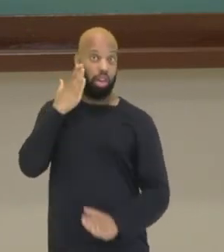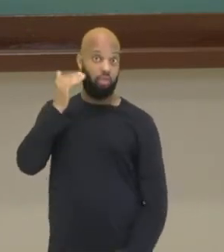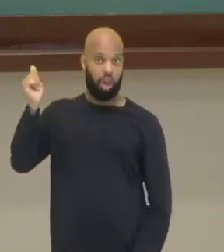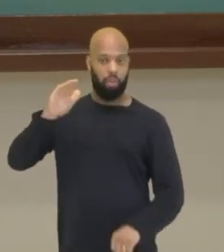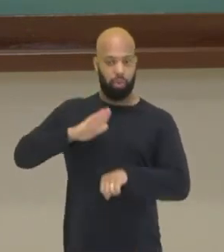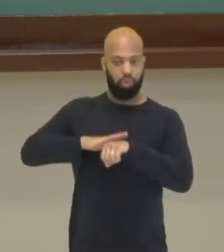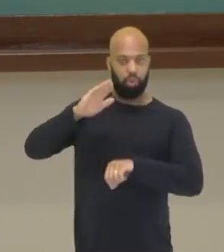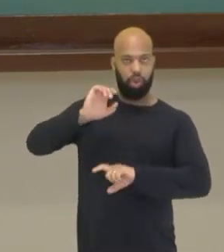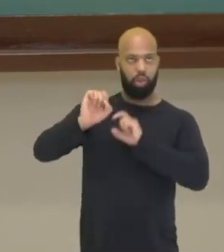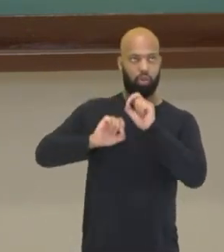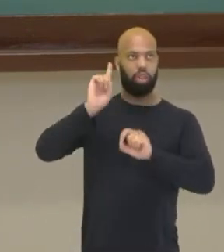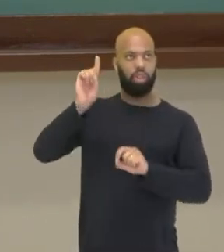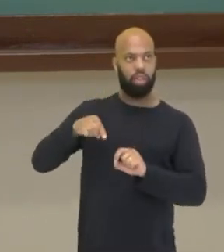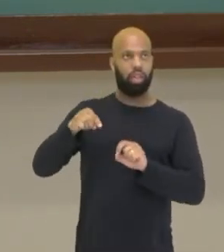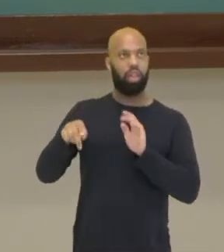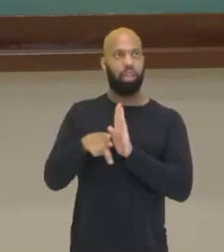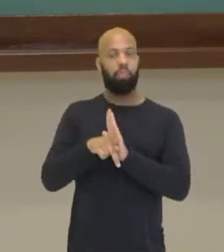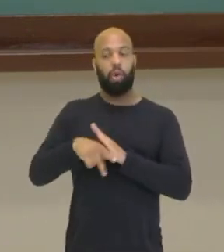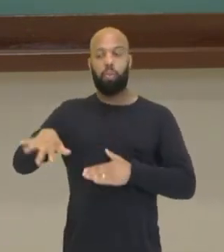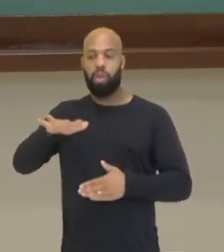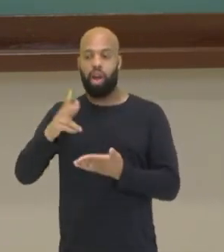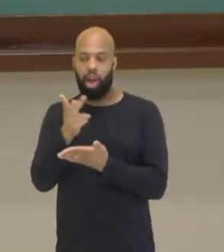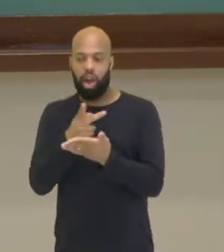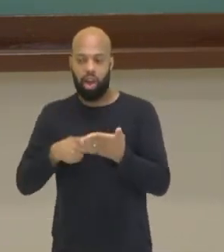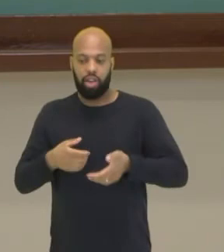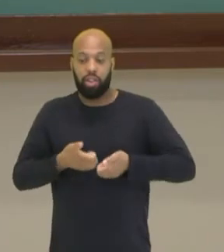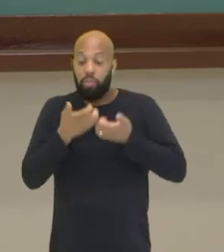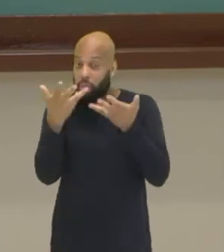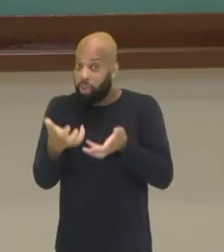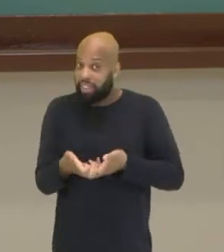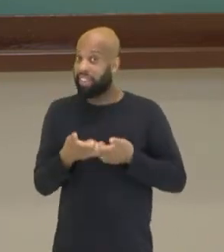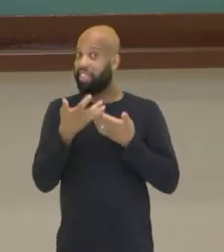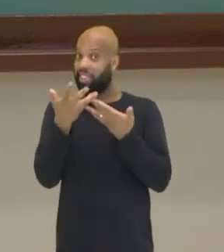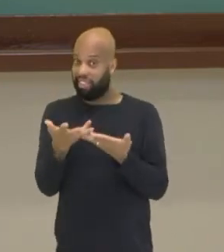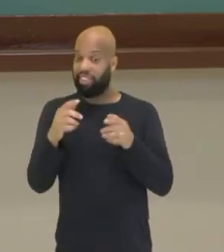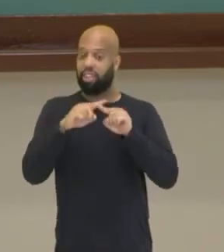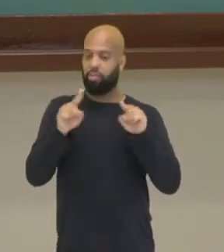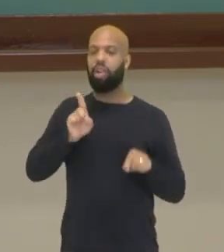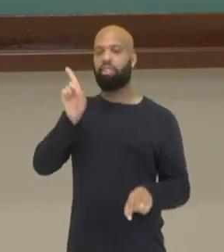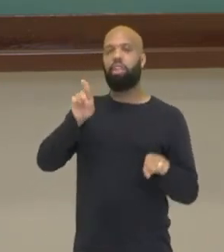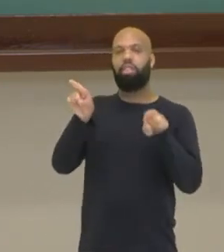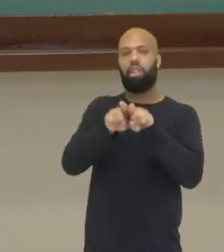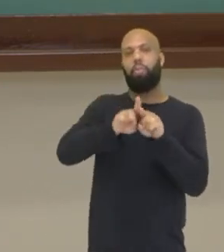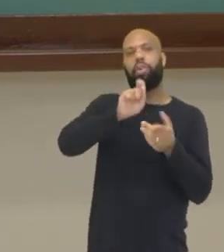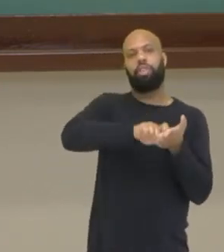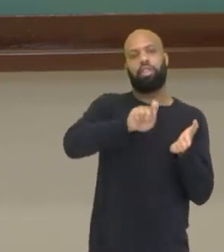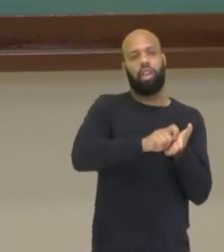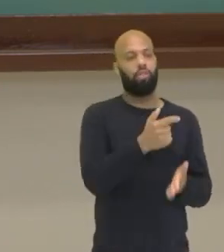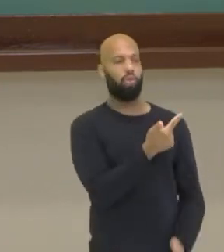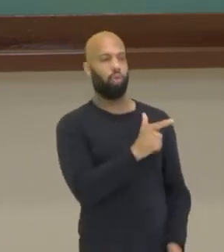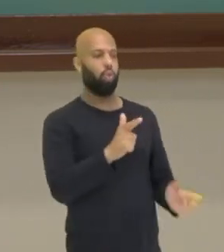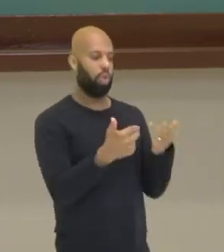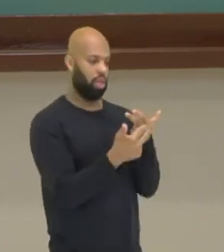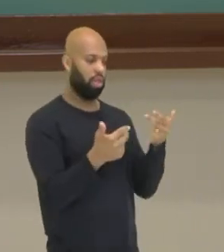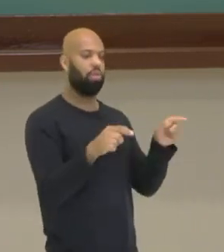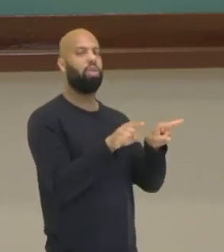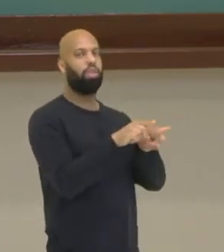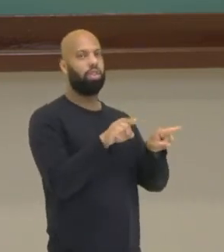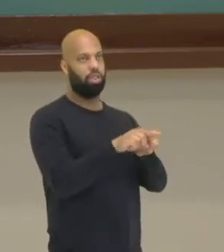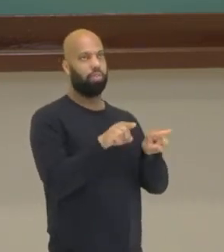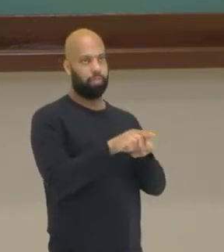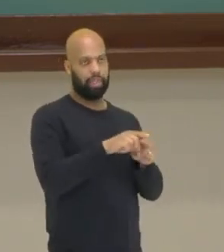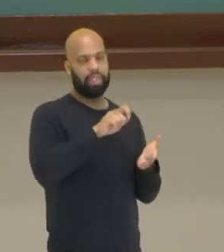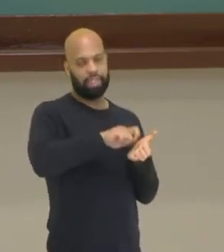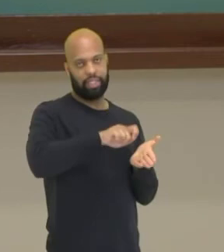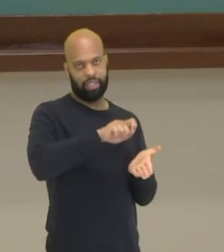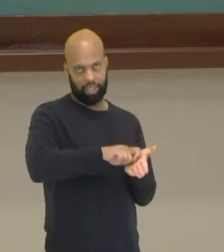dele são, né, no campo da poesia, né? Então, mas é obviamente ele não é escritor apenas de poesia, mas também